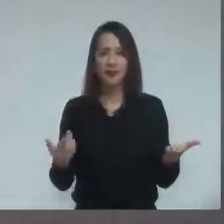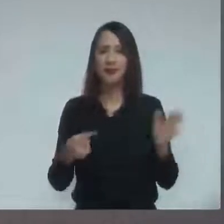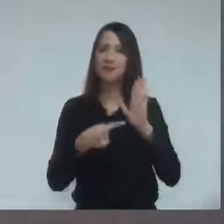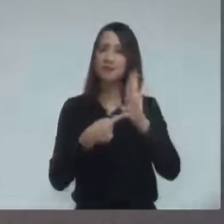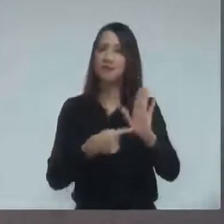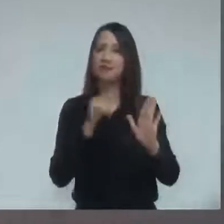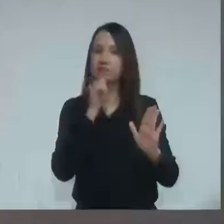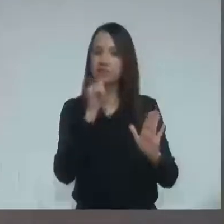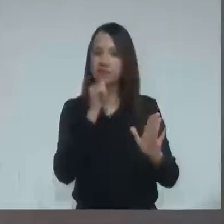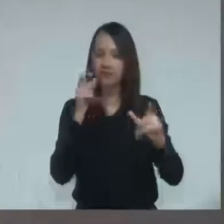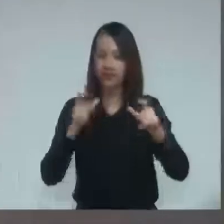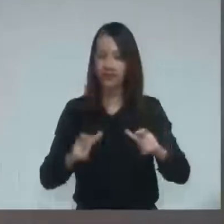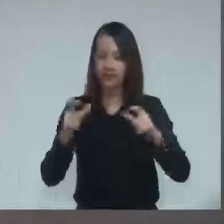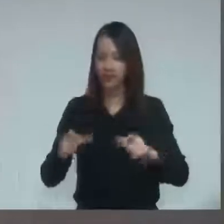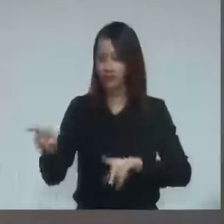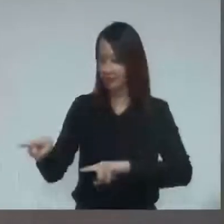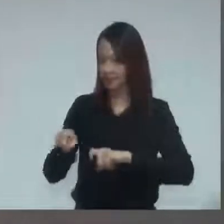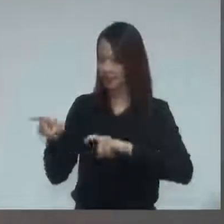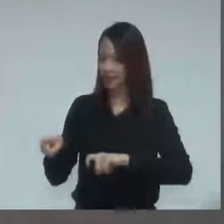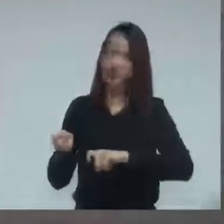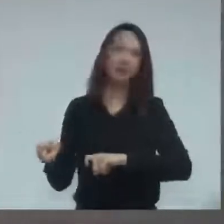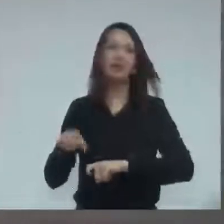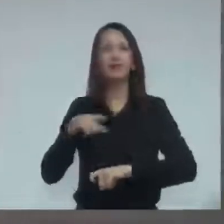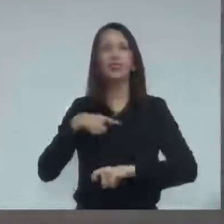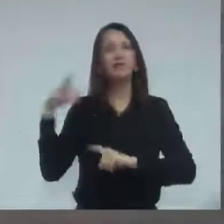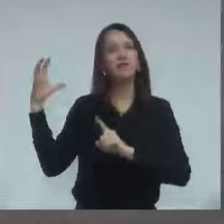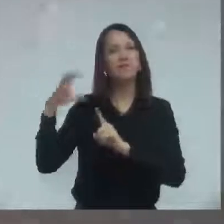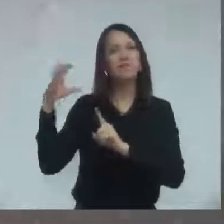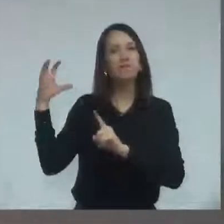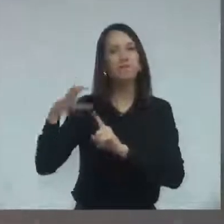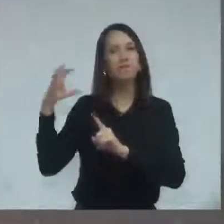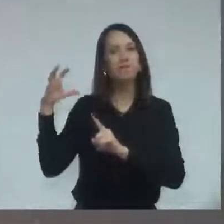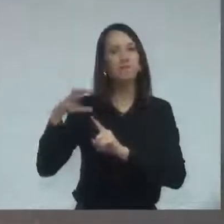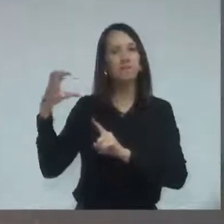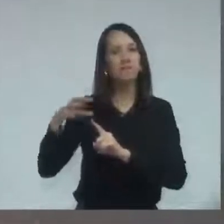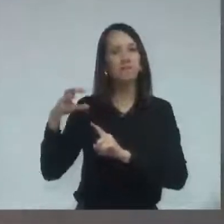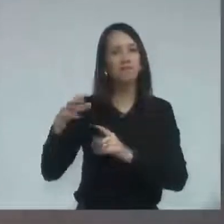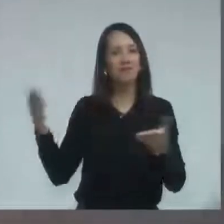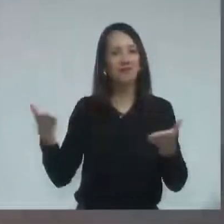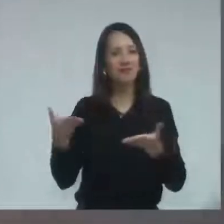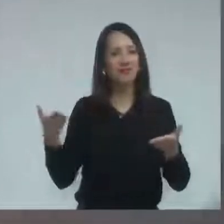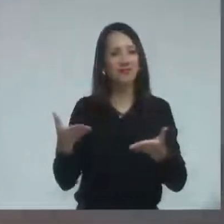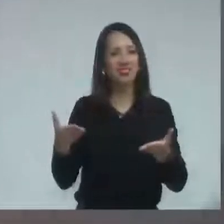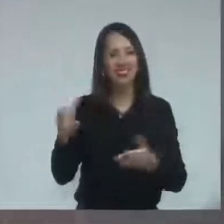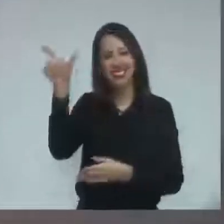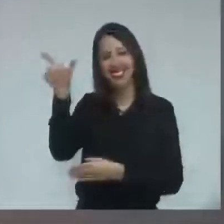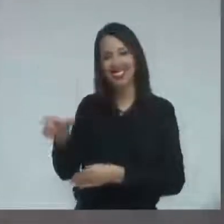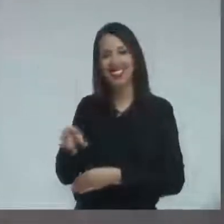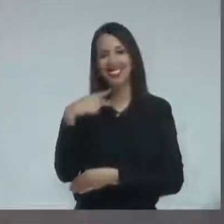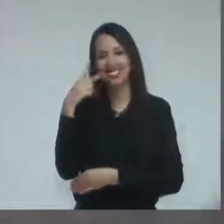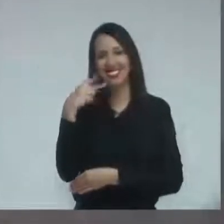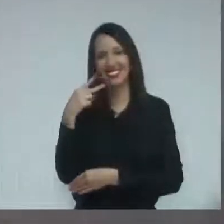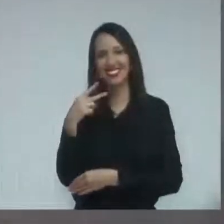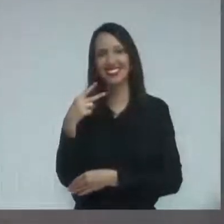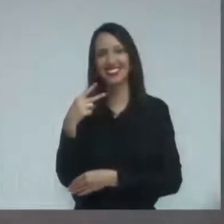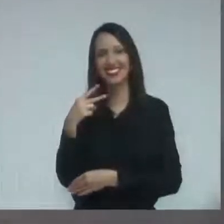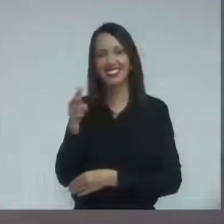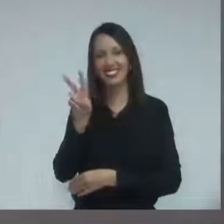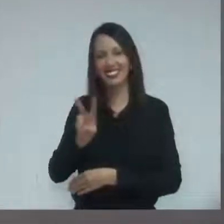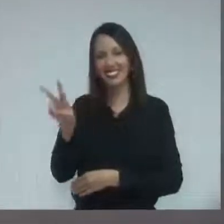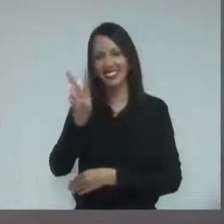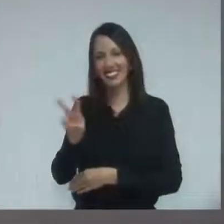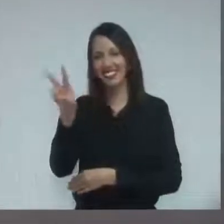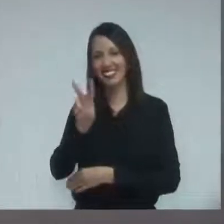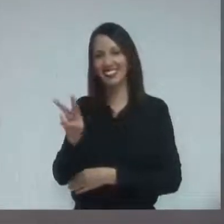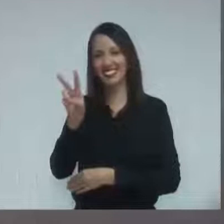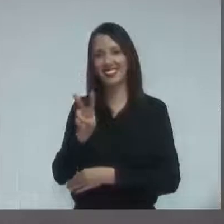por exemplo, às áreas rurais, já que tem aí uma pressão. O Henrique hoje vai ser minha referência, porque também está na luta lá para que não loteiem